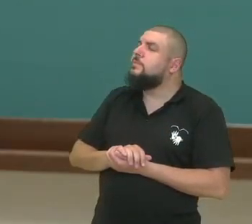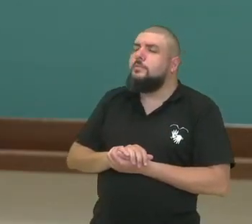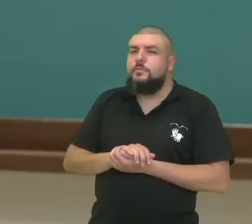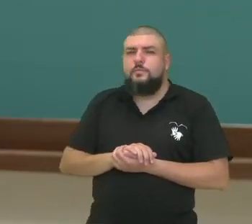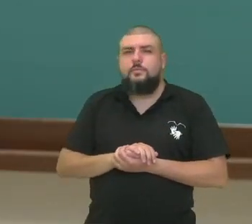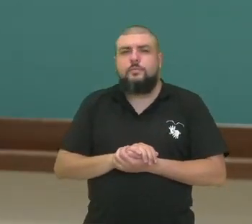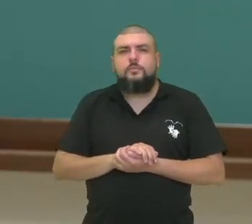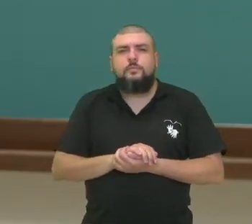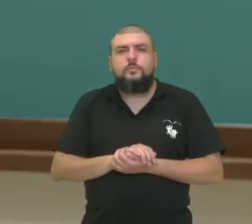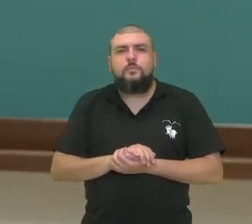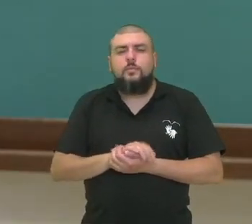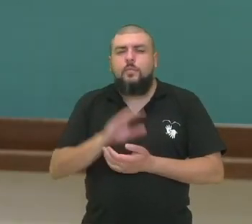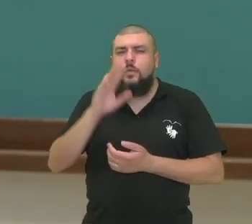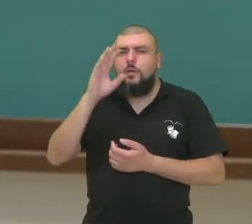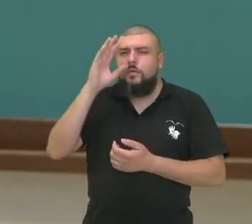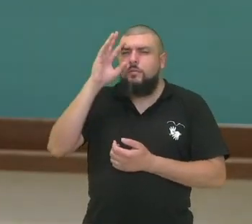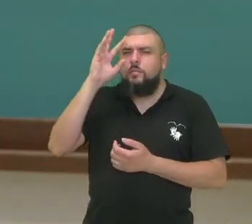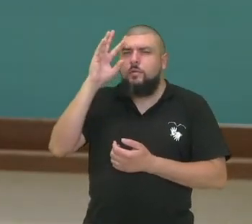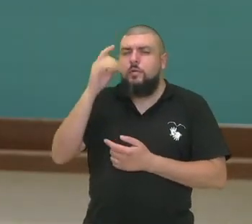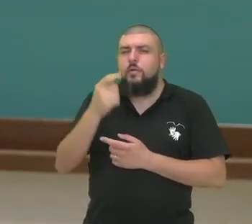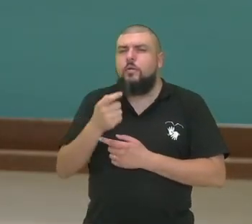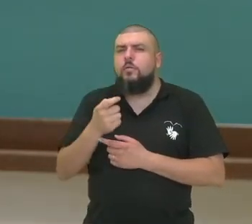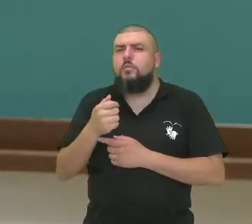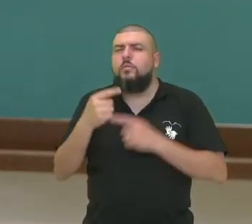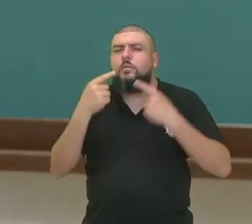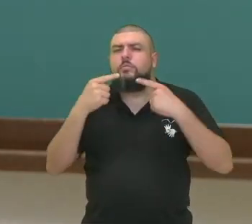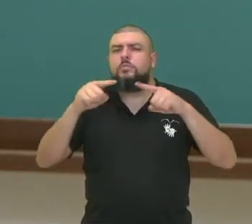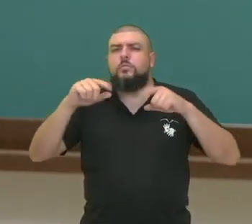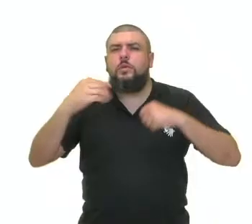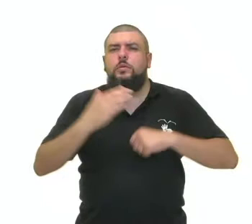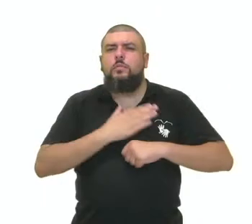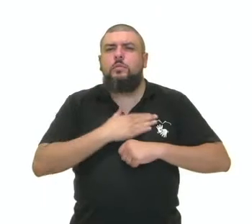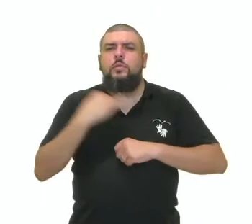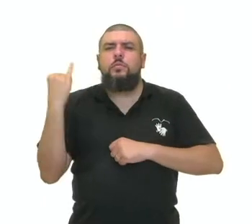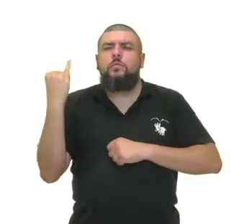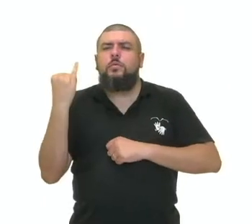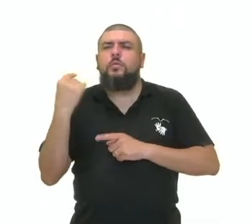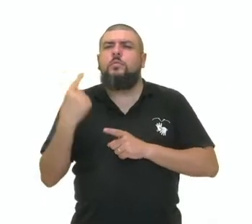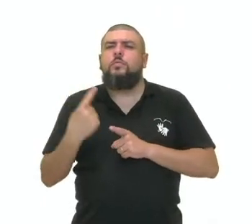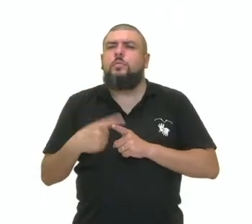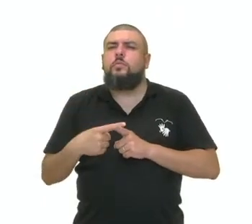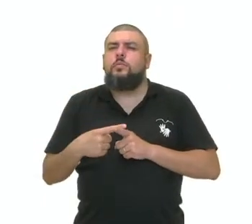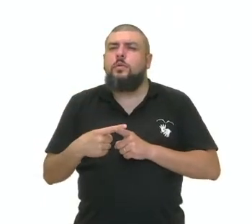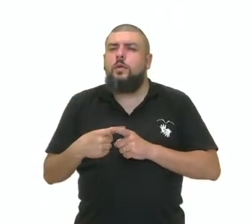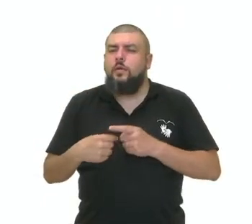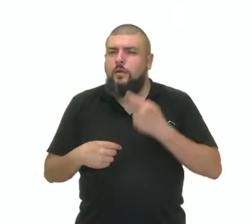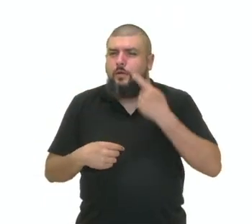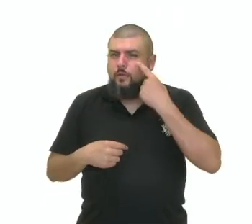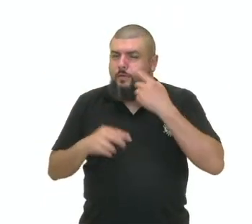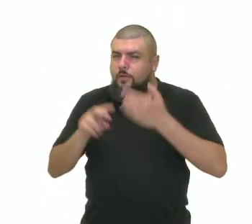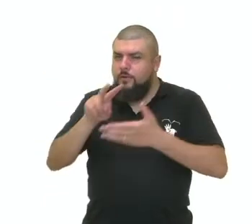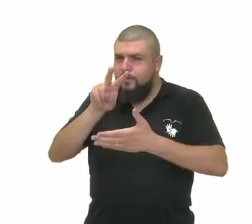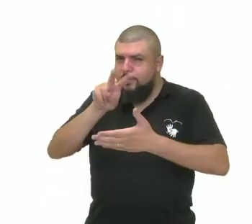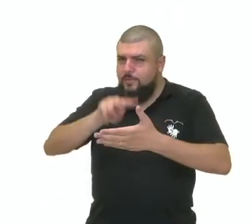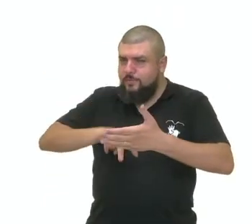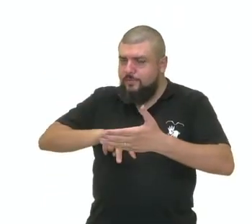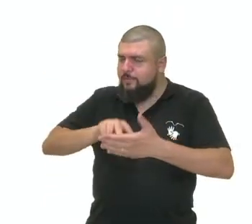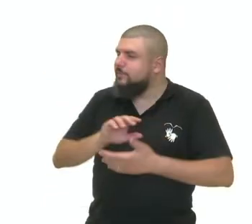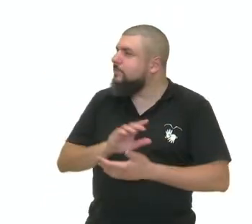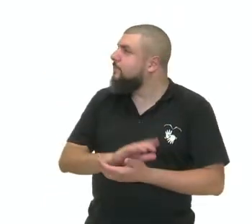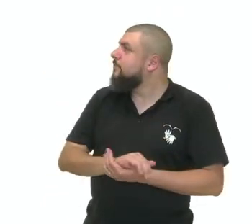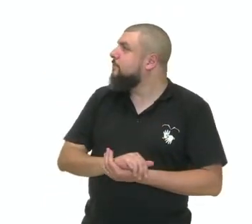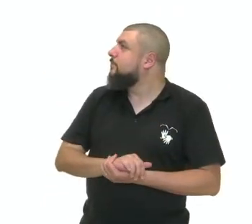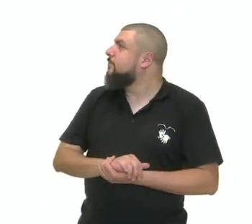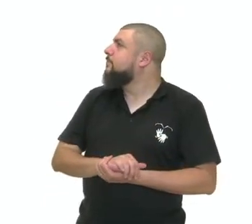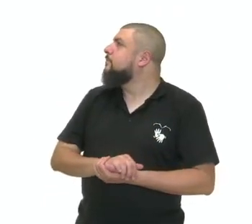Vamos pensar um pouco mais a importância deste hino? Então, o hino do Paraná é um dos símbolos oficiais do estado. Ele foi